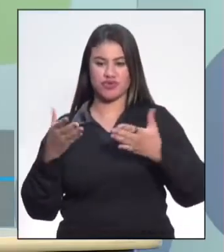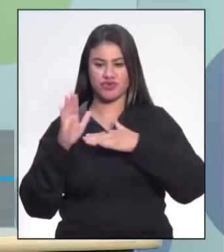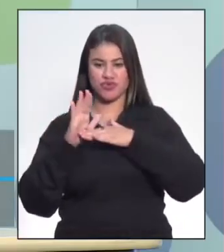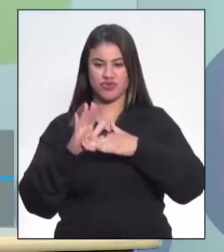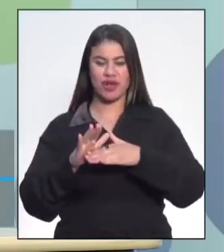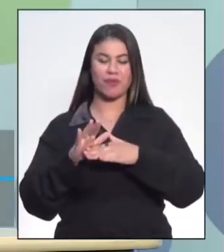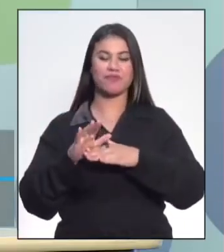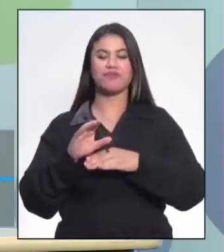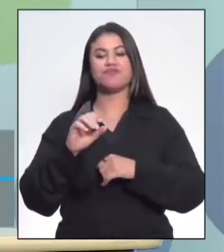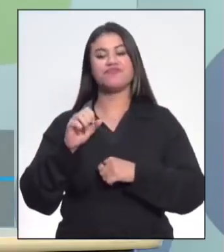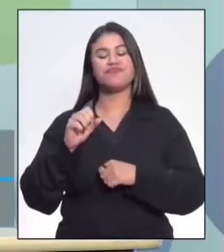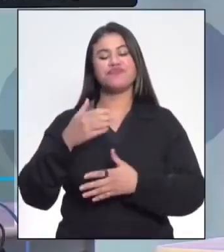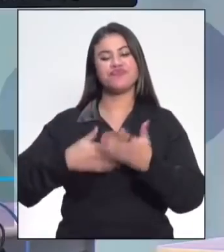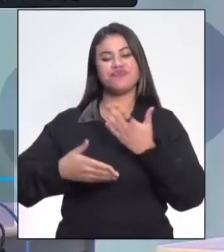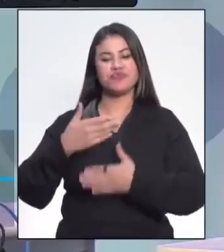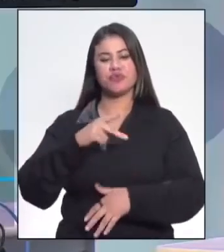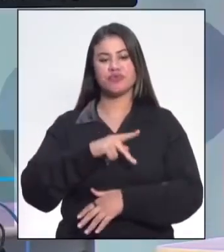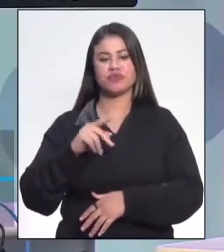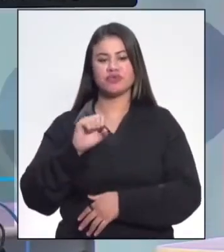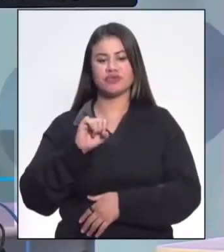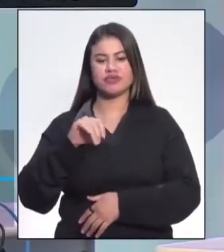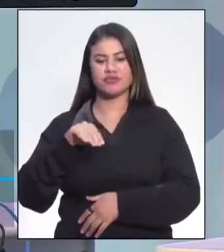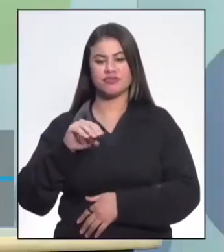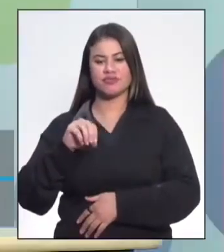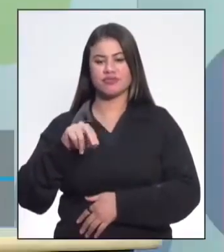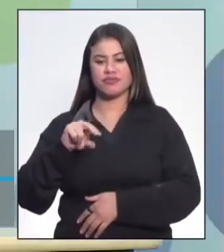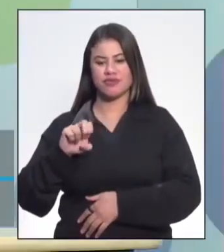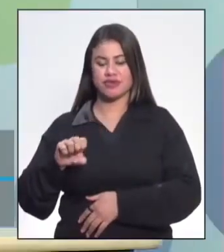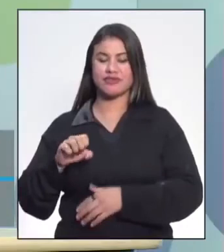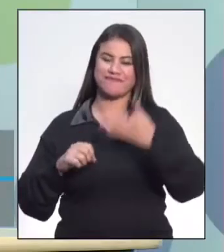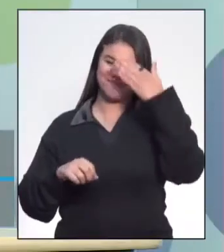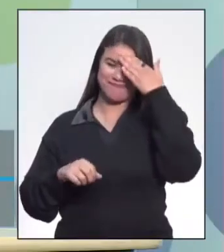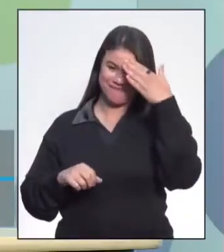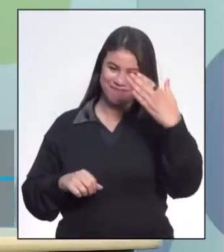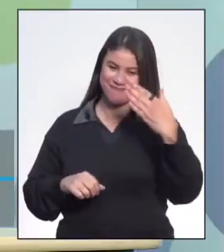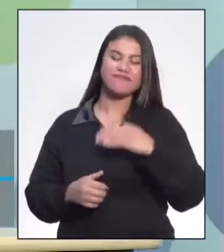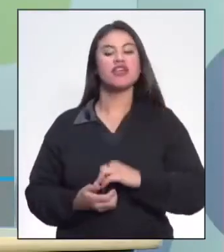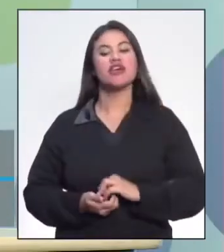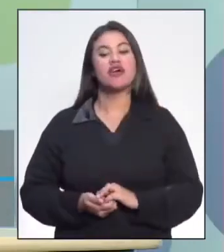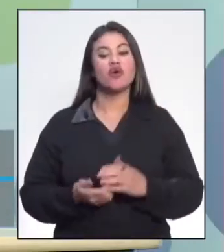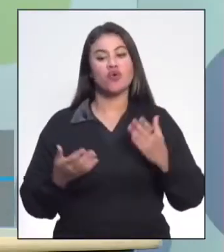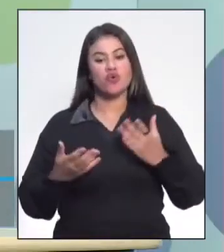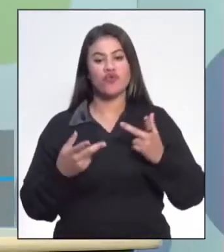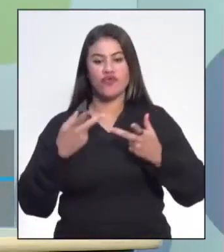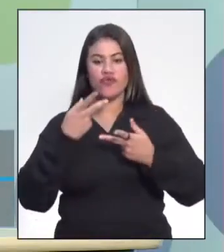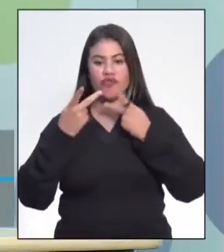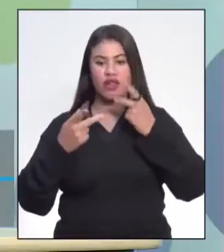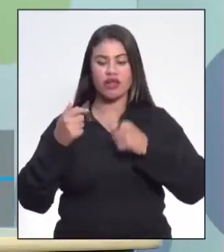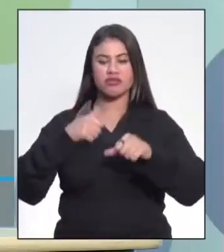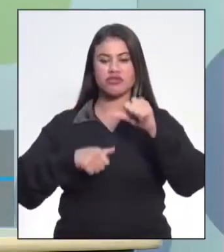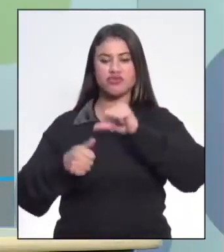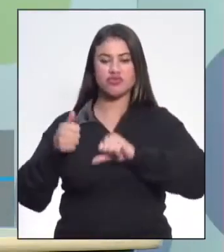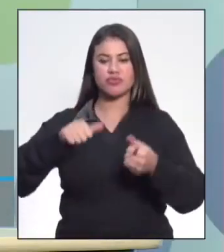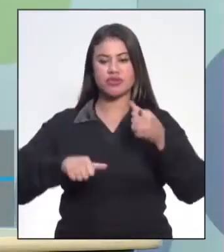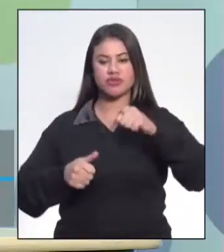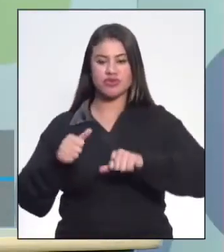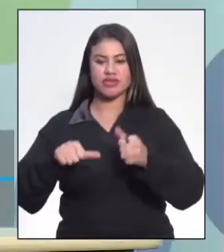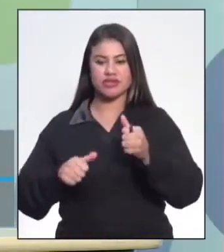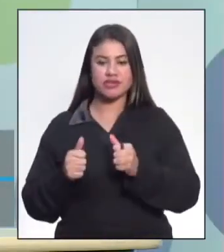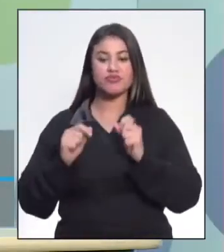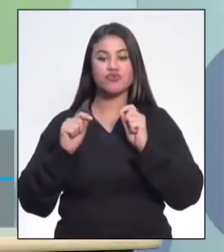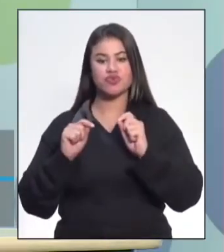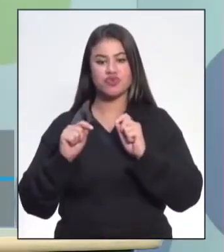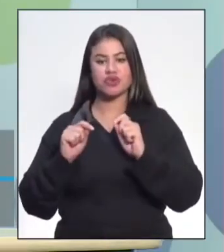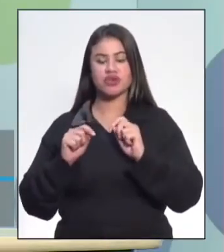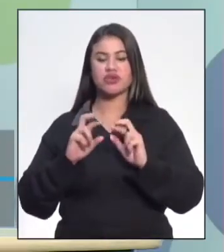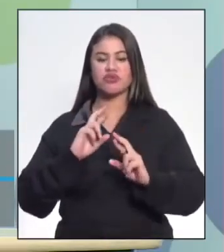professora Simone. Obrigada, Aline. Hoje nós trataremos hoje de transformações químicas como resultantes